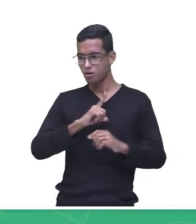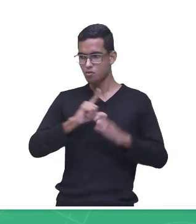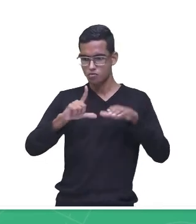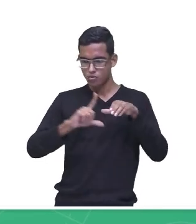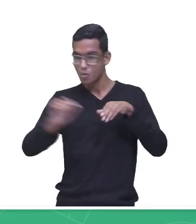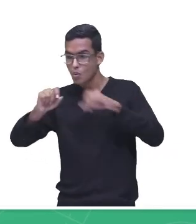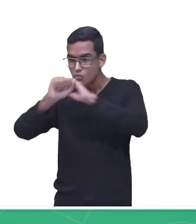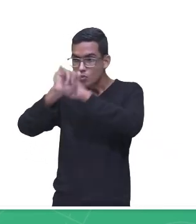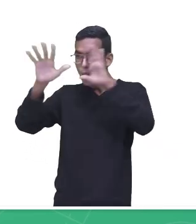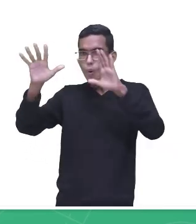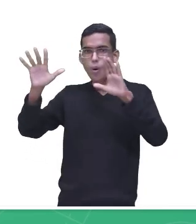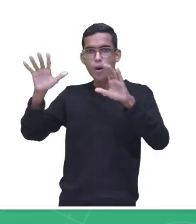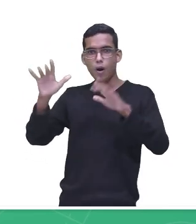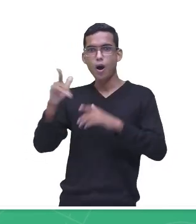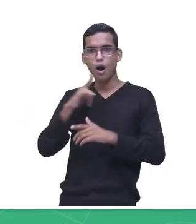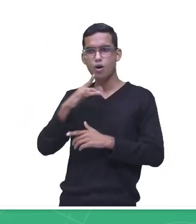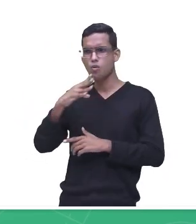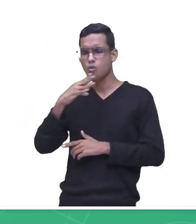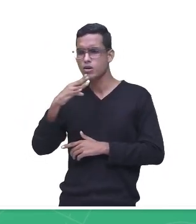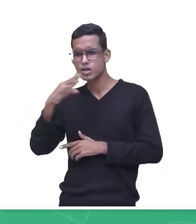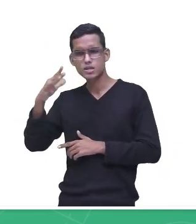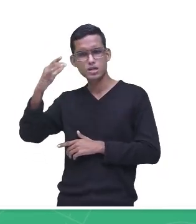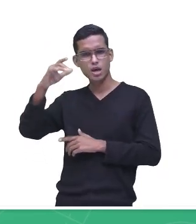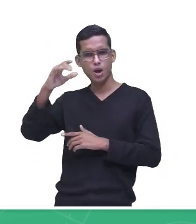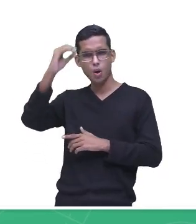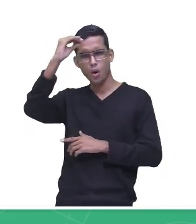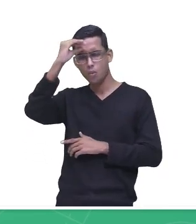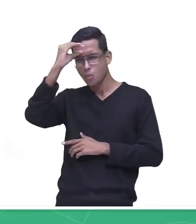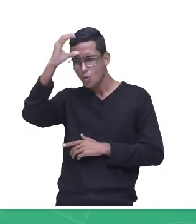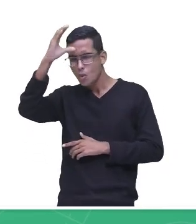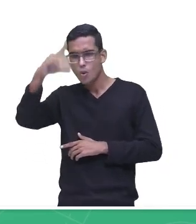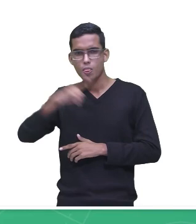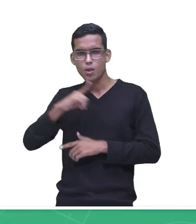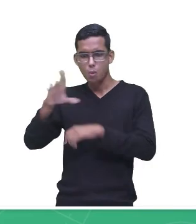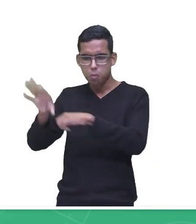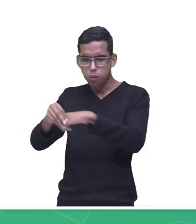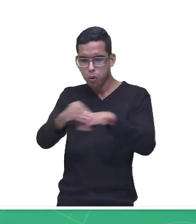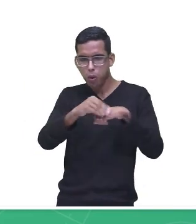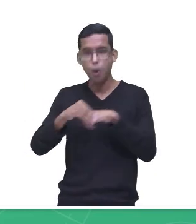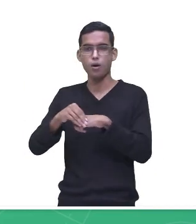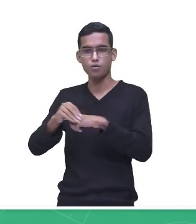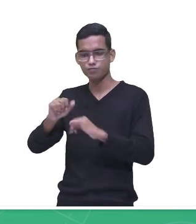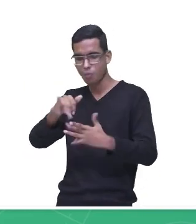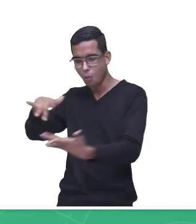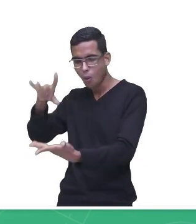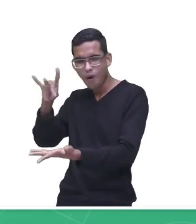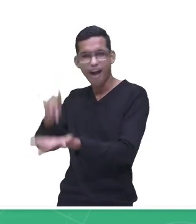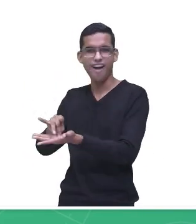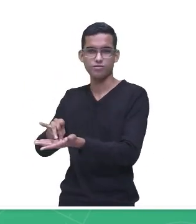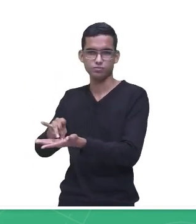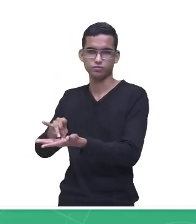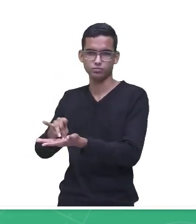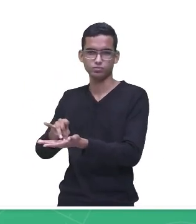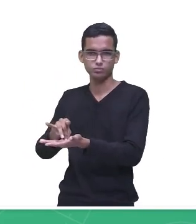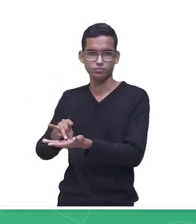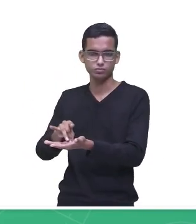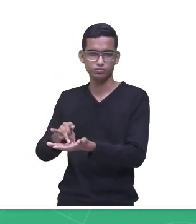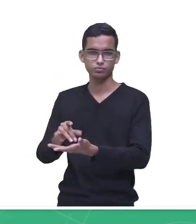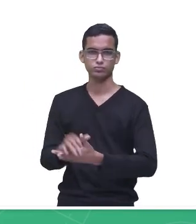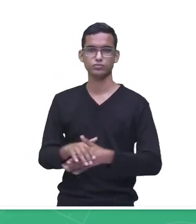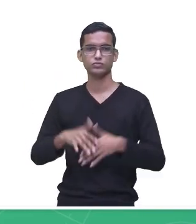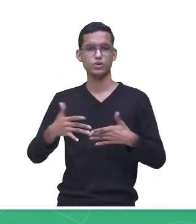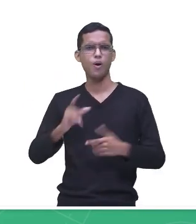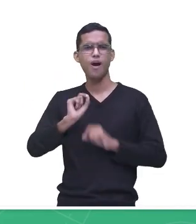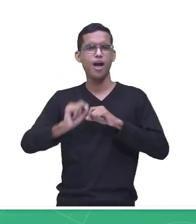libertar e contemplar o mundo das ideias, o mundo real, o mundo verdadeiro. E quem são essas pessoas que fazem isso? Os